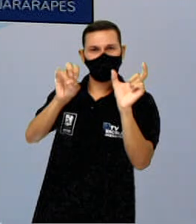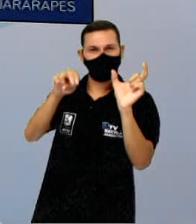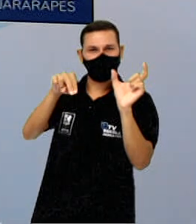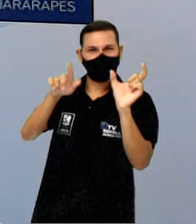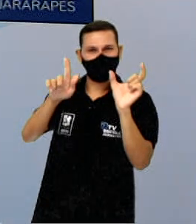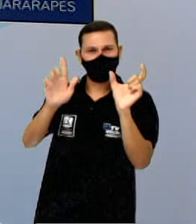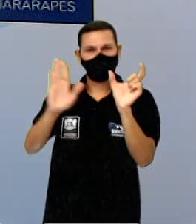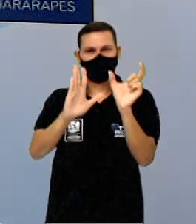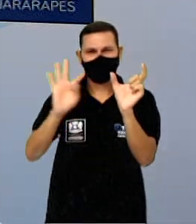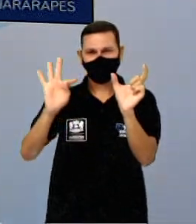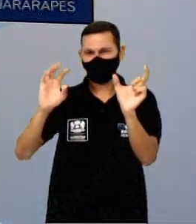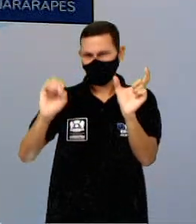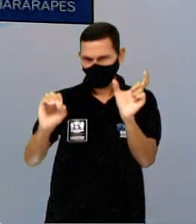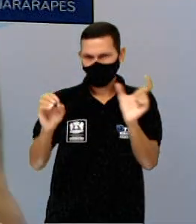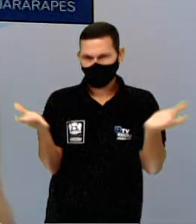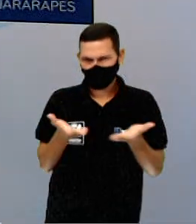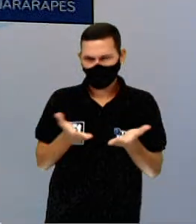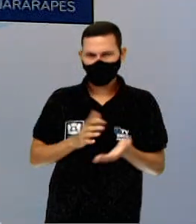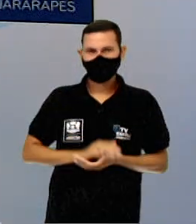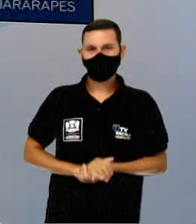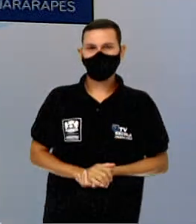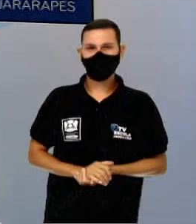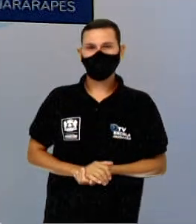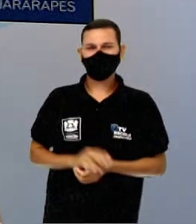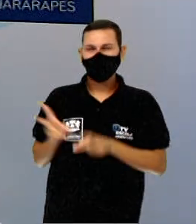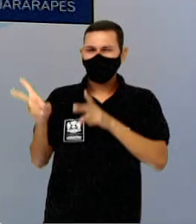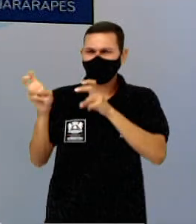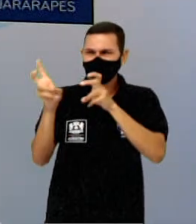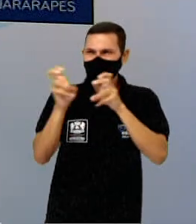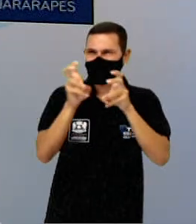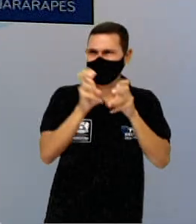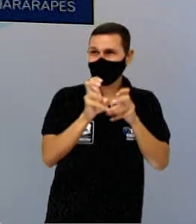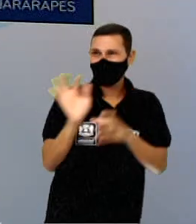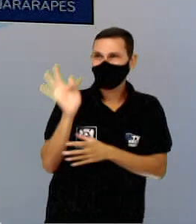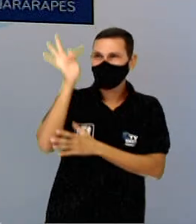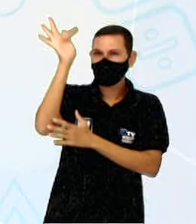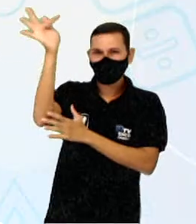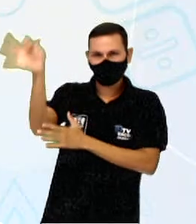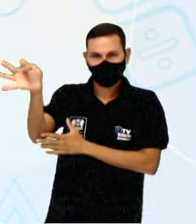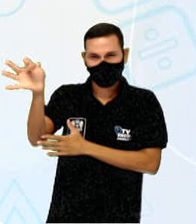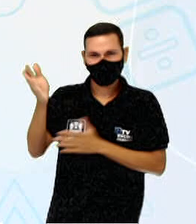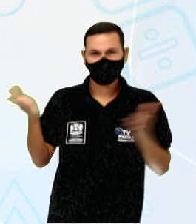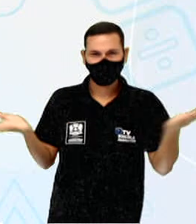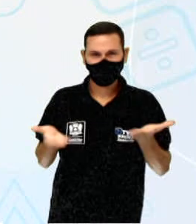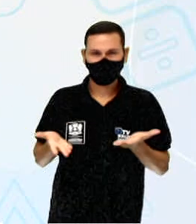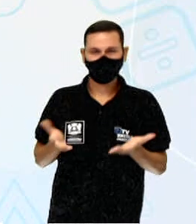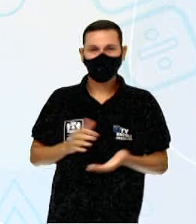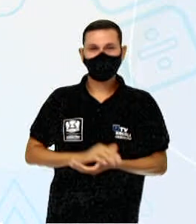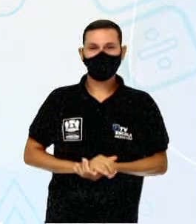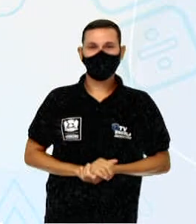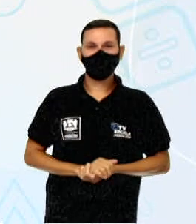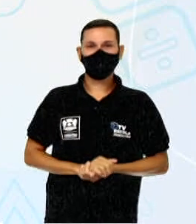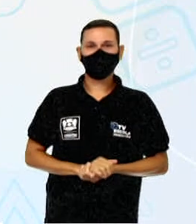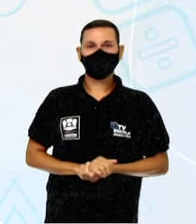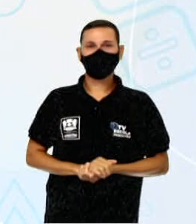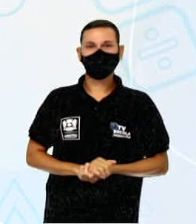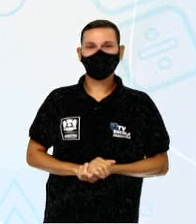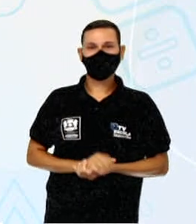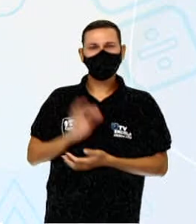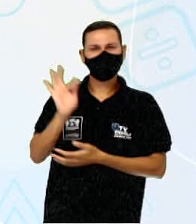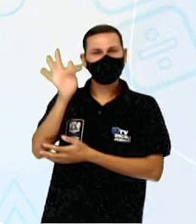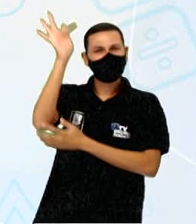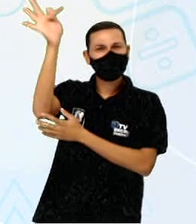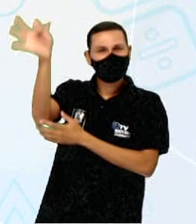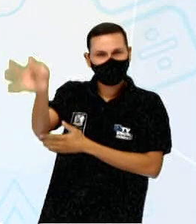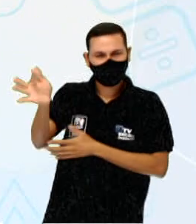uma olhadinha aqui então temos aí olhe futuro com Going to certo o futuro com Going